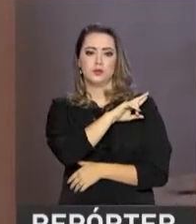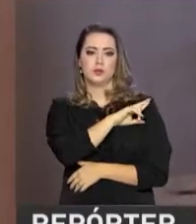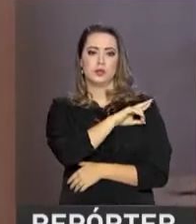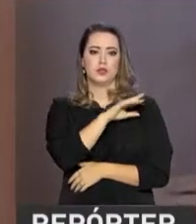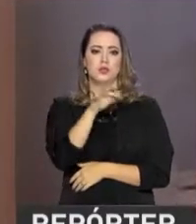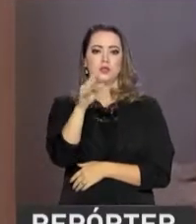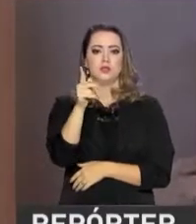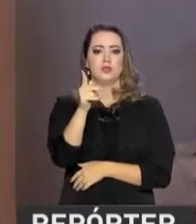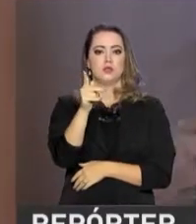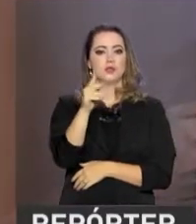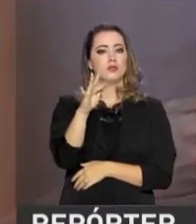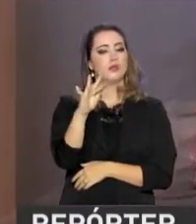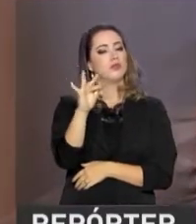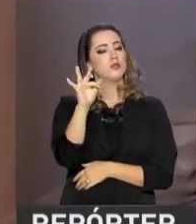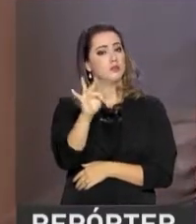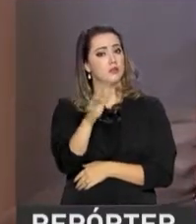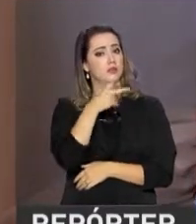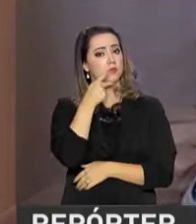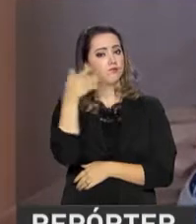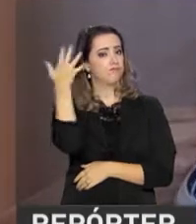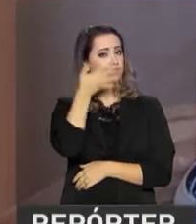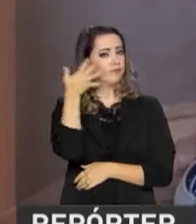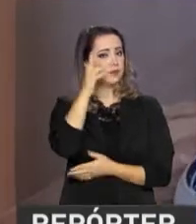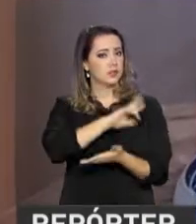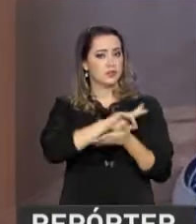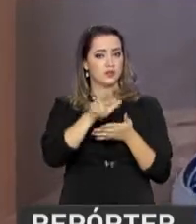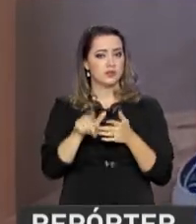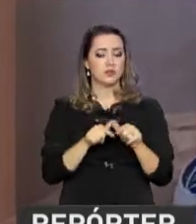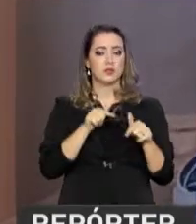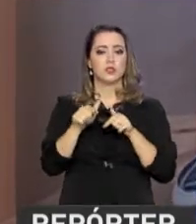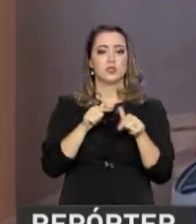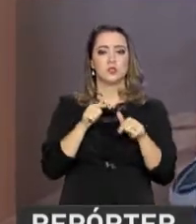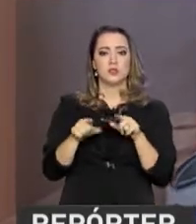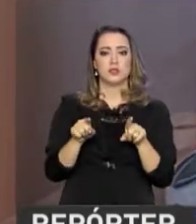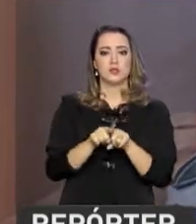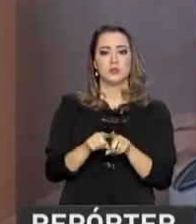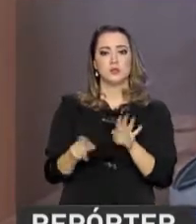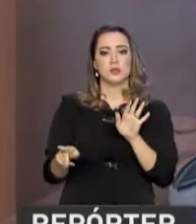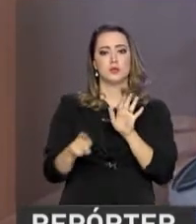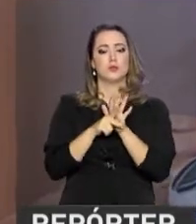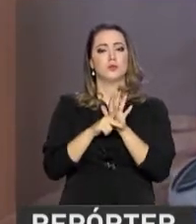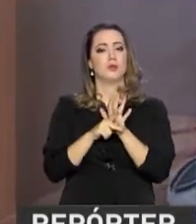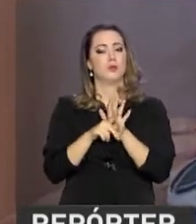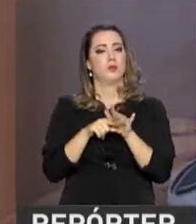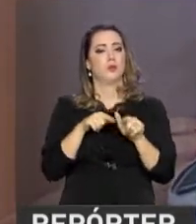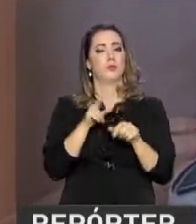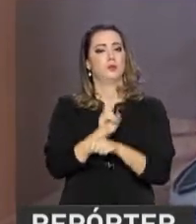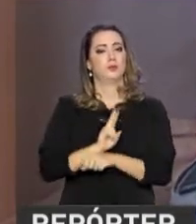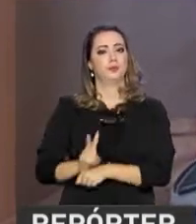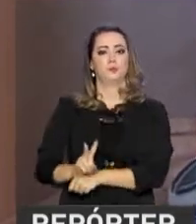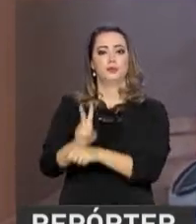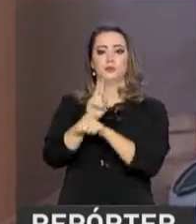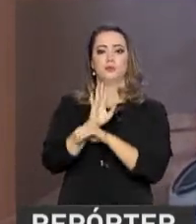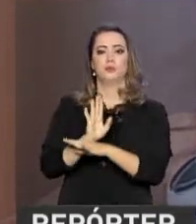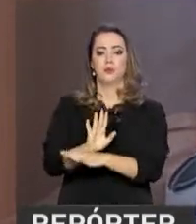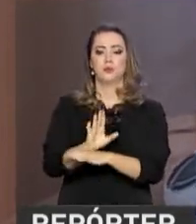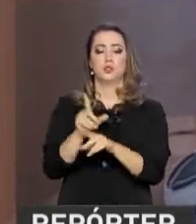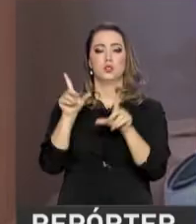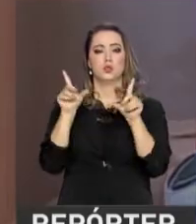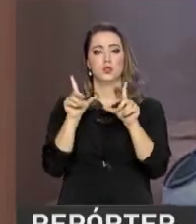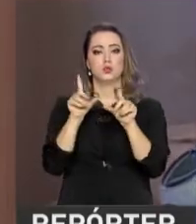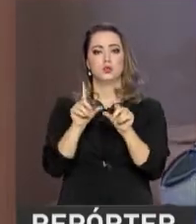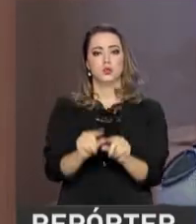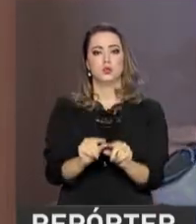rodoviária federal explicou que as várias medidas e operações de fiscalização contribuíram para um trânsito